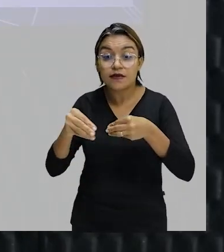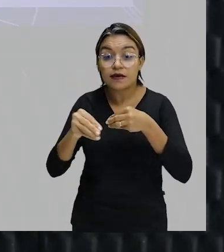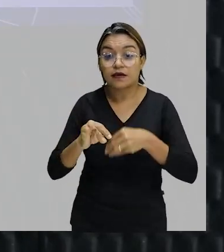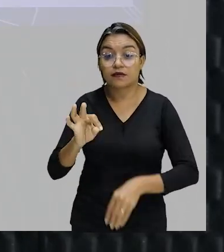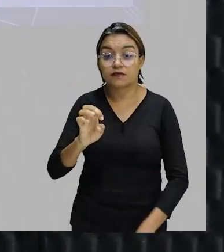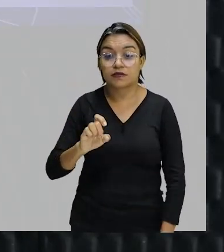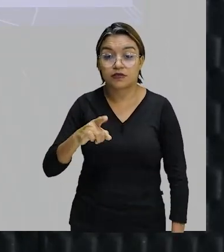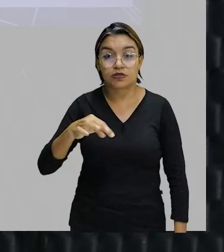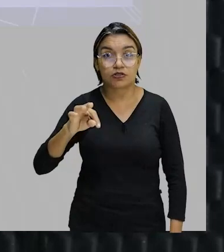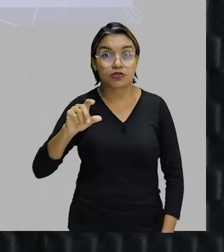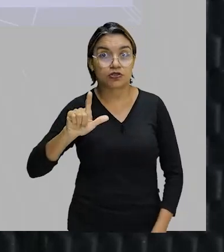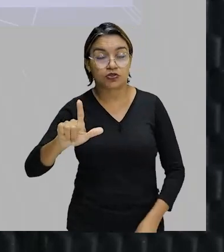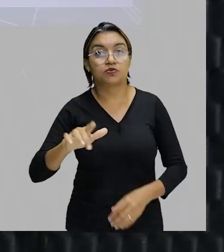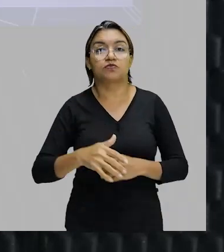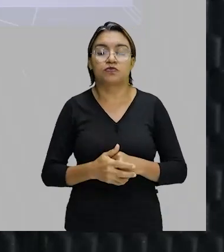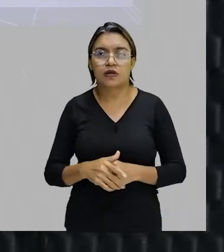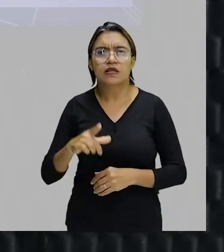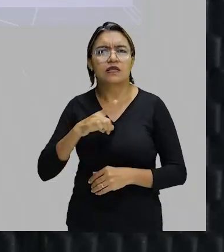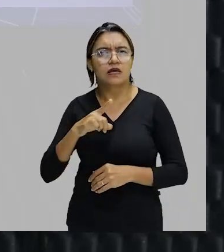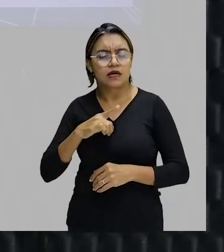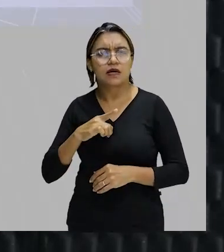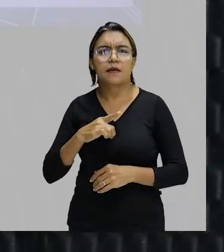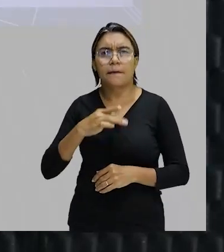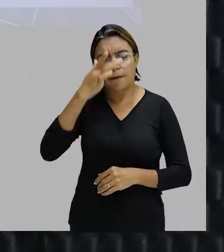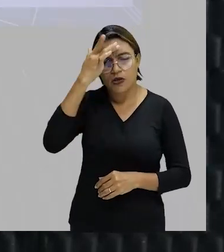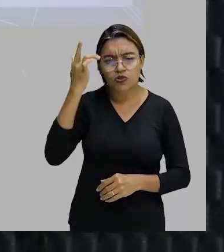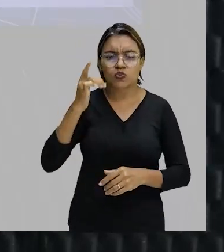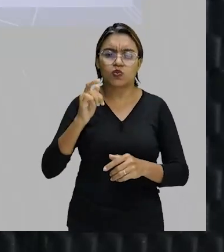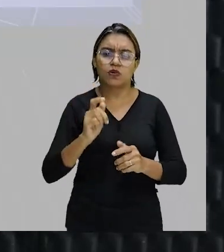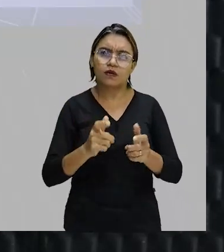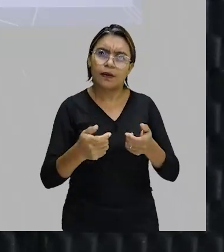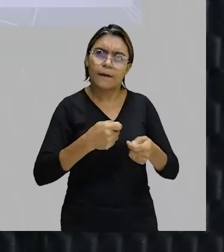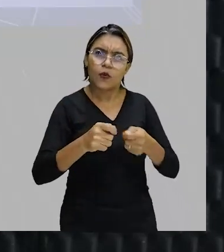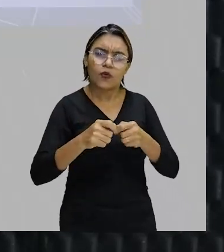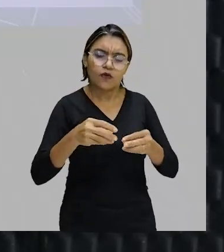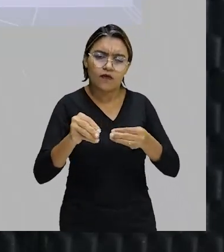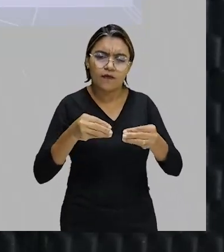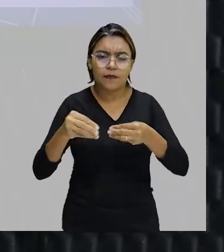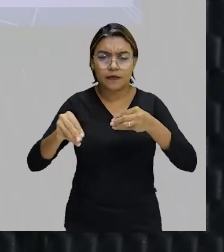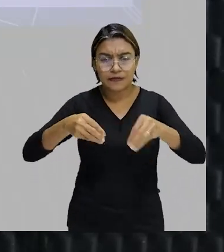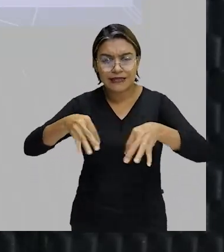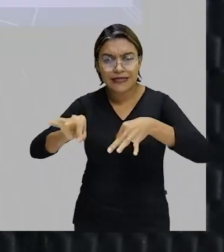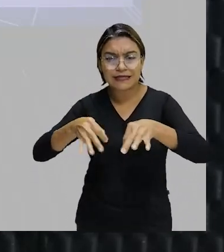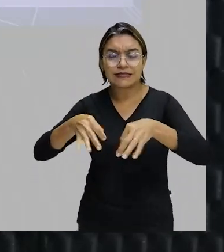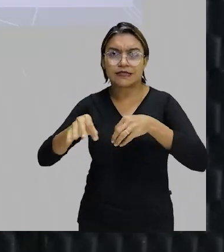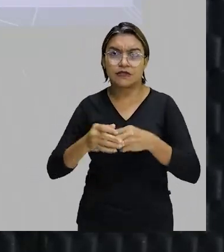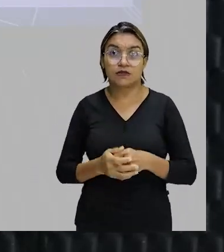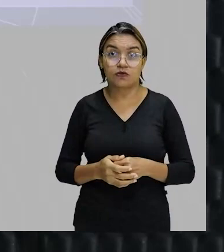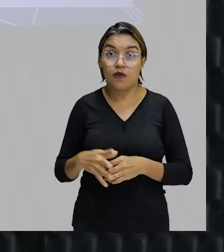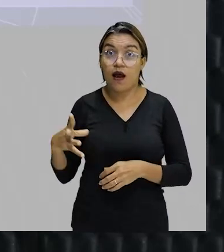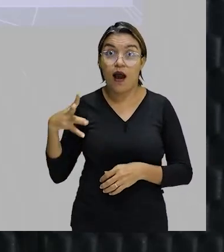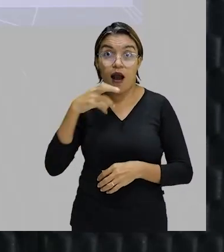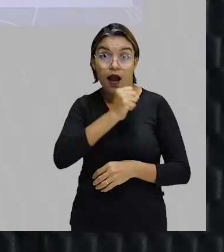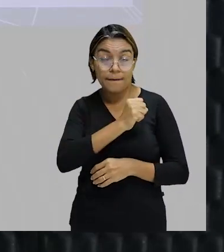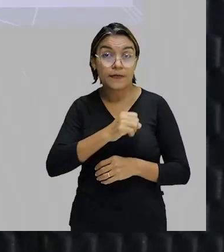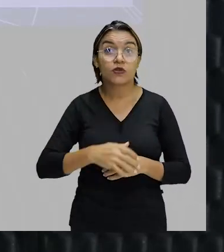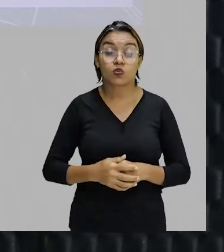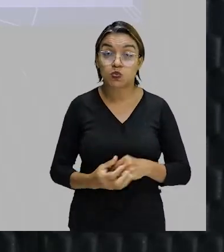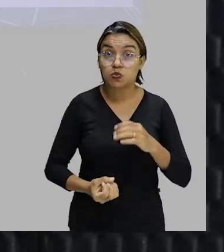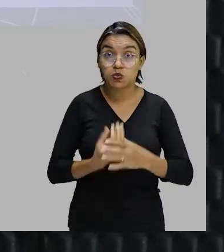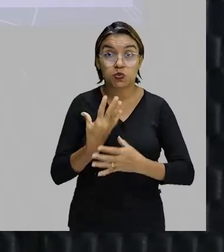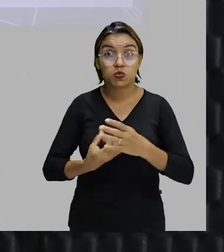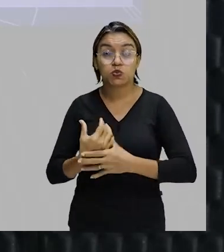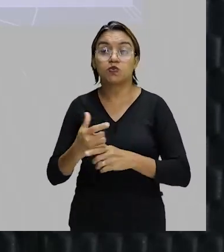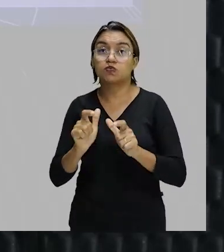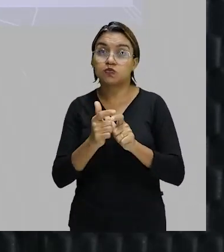ali do surgimento dos teares, né, onde tu tem ali fazendo, tecendo fios em uma velocidade muito mais rápida e,